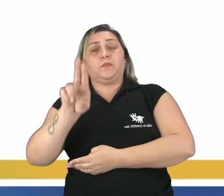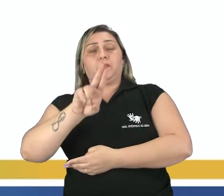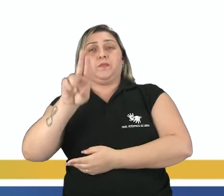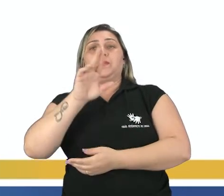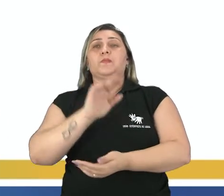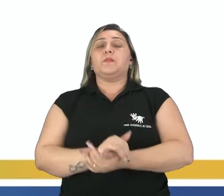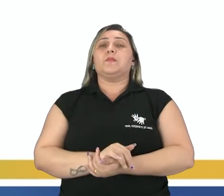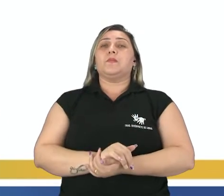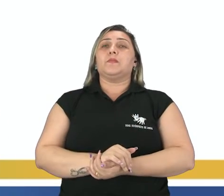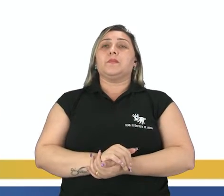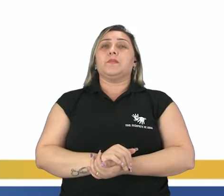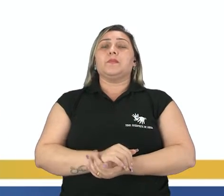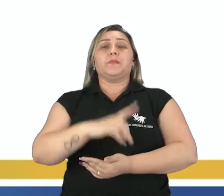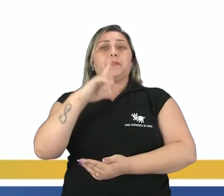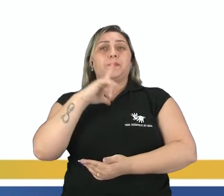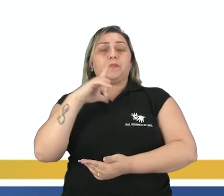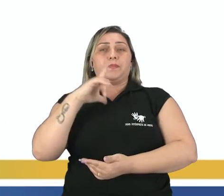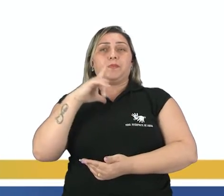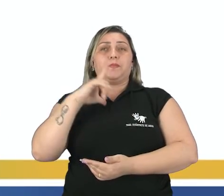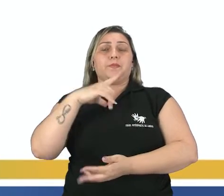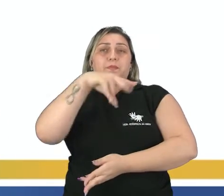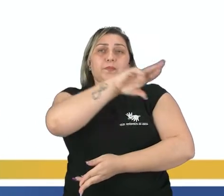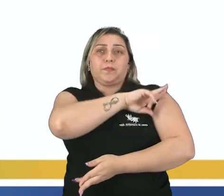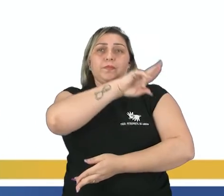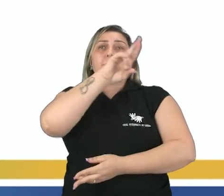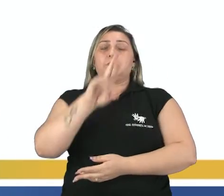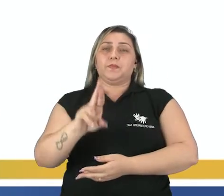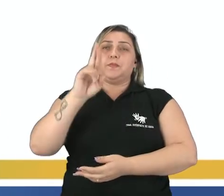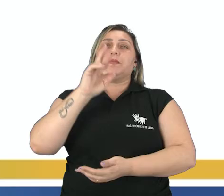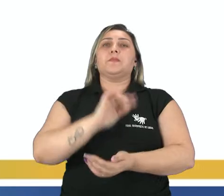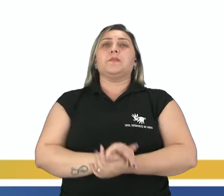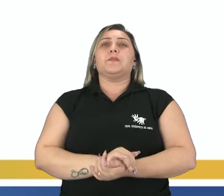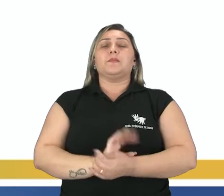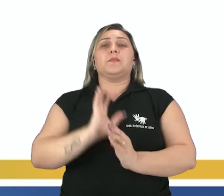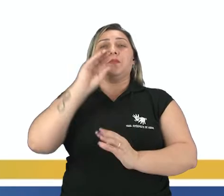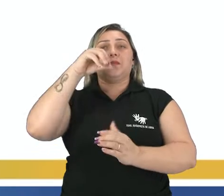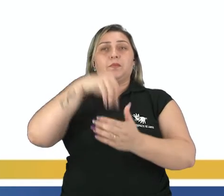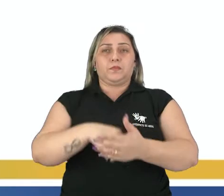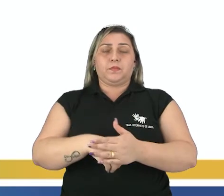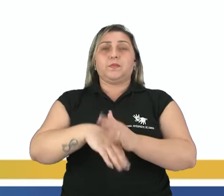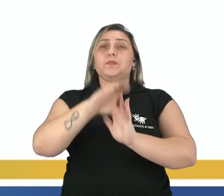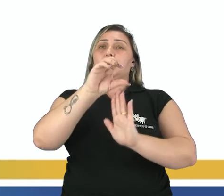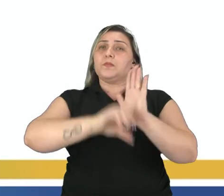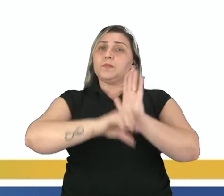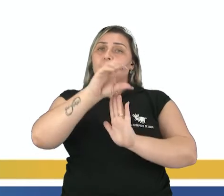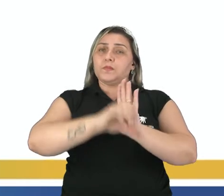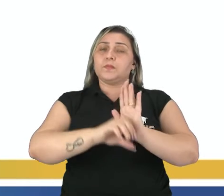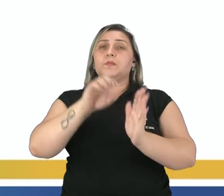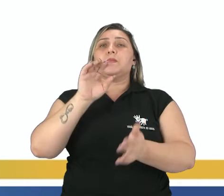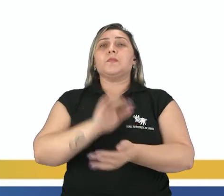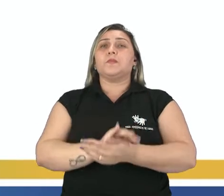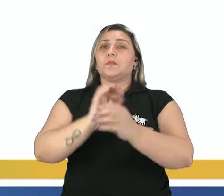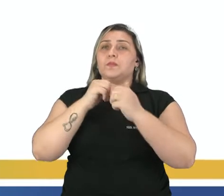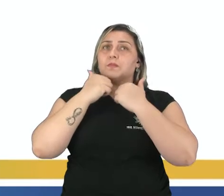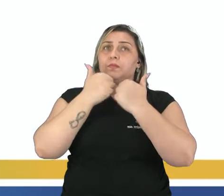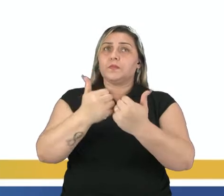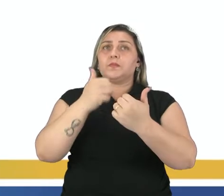no esporte, ela tem a sua representatividade dentro do conceito da esfera. Tudo